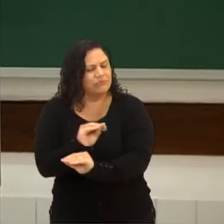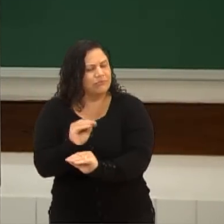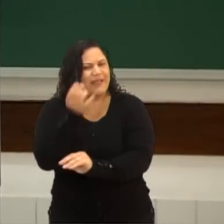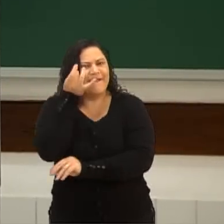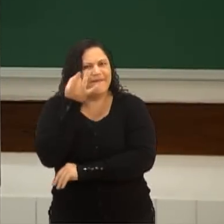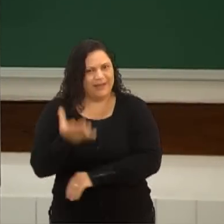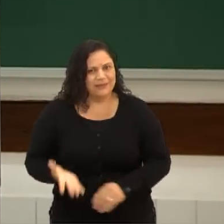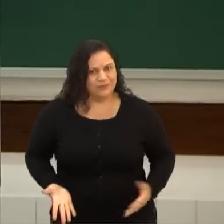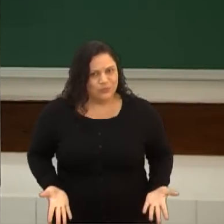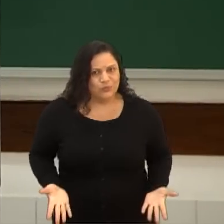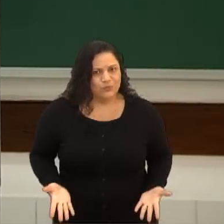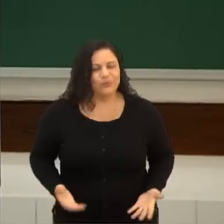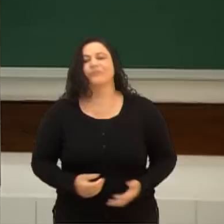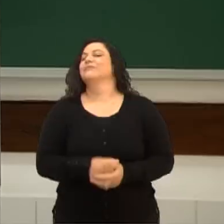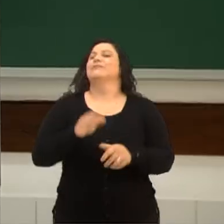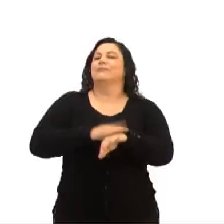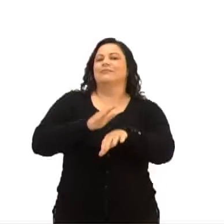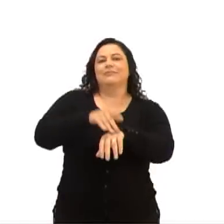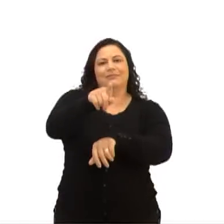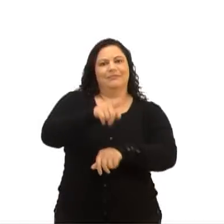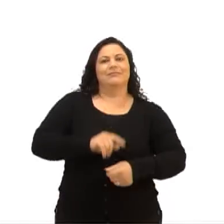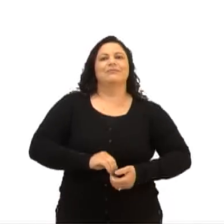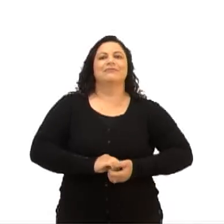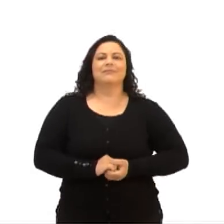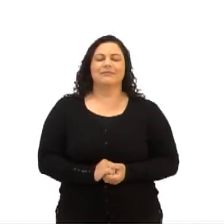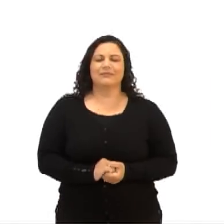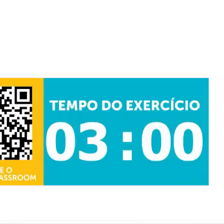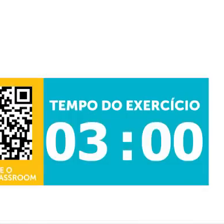né? Então, agora com vocês aí.